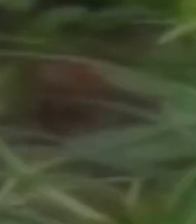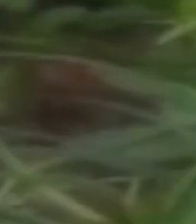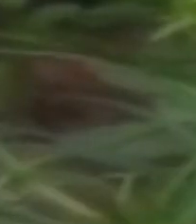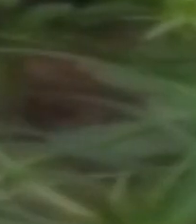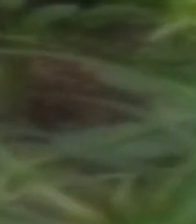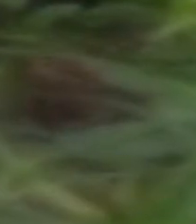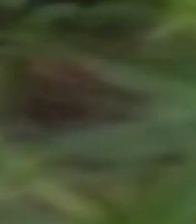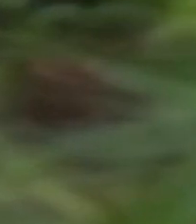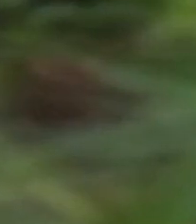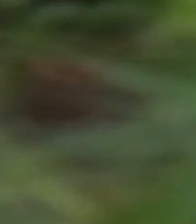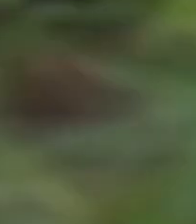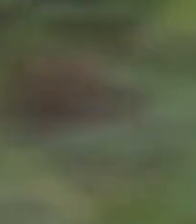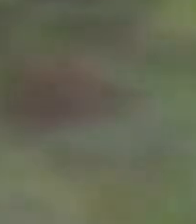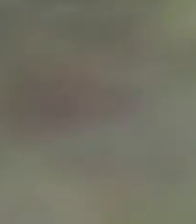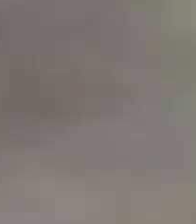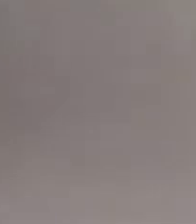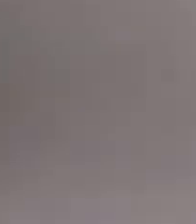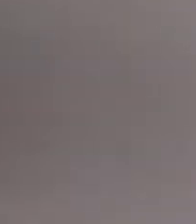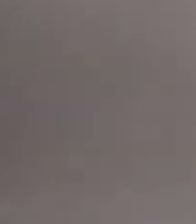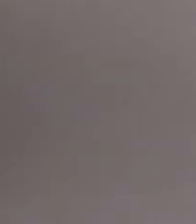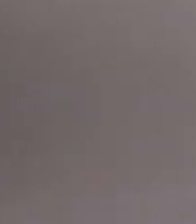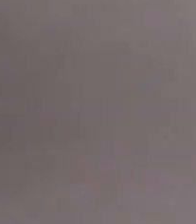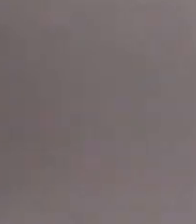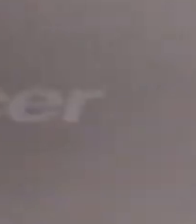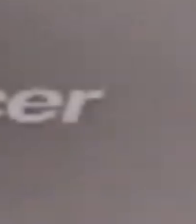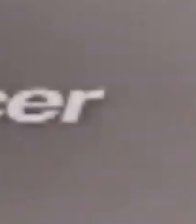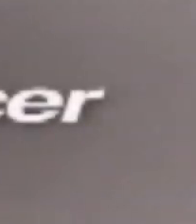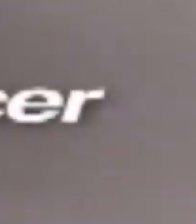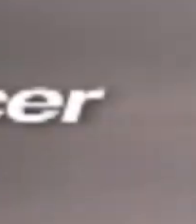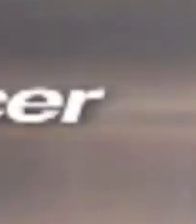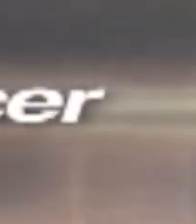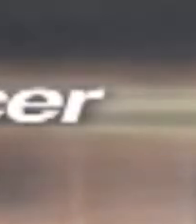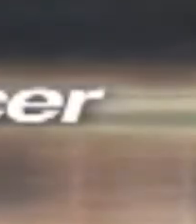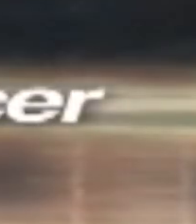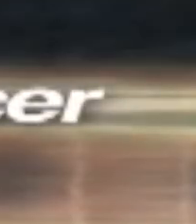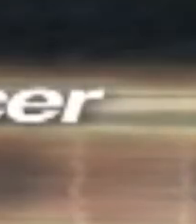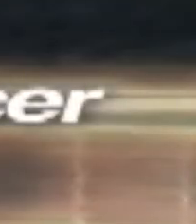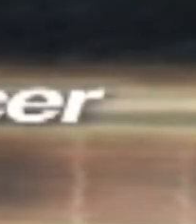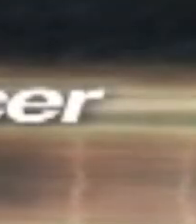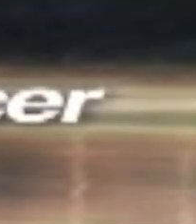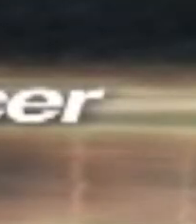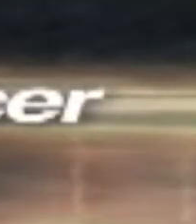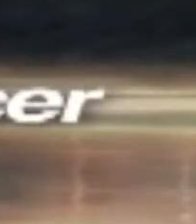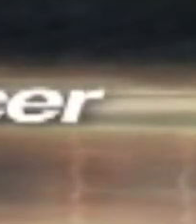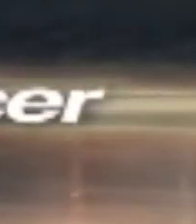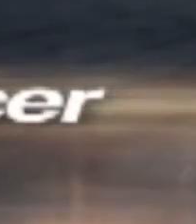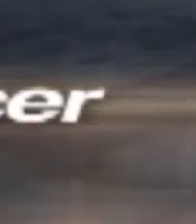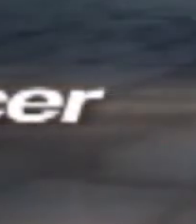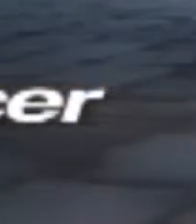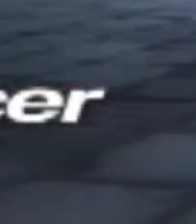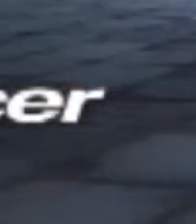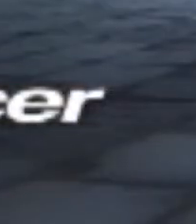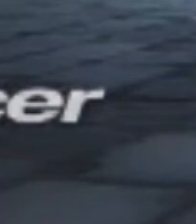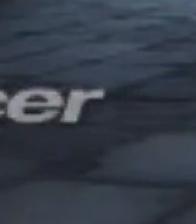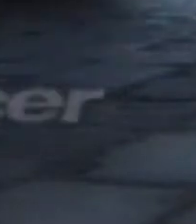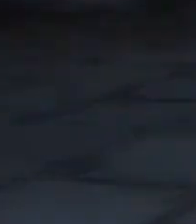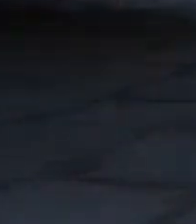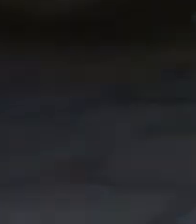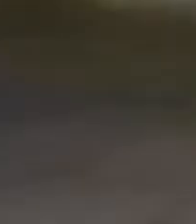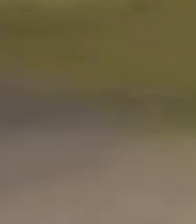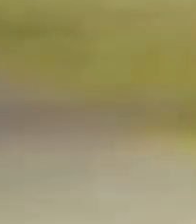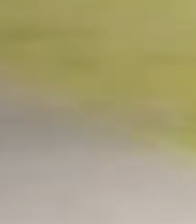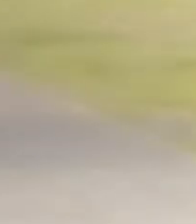quem triangulou para que esse momento pudesse acontecer aqui, junto à Fundação Cultural de Blumenau e à Fundação Catarinense de Cultura. Então fica esse registro